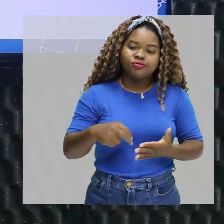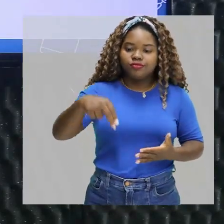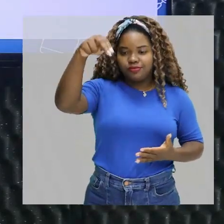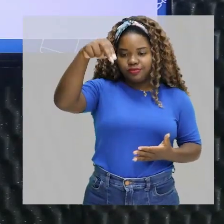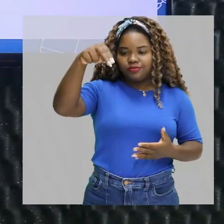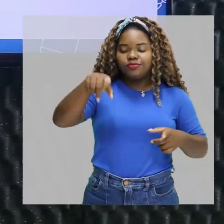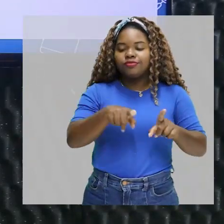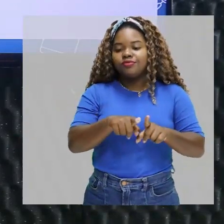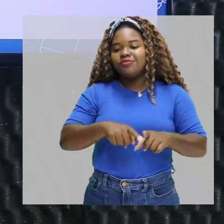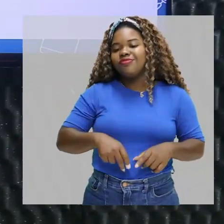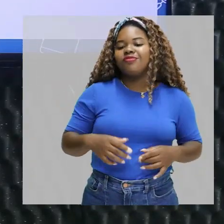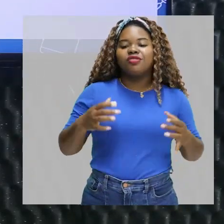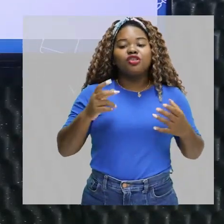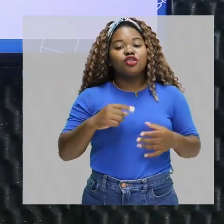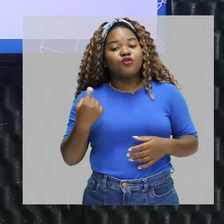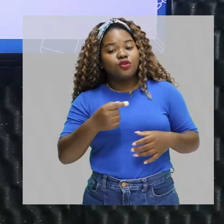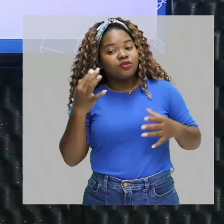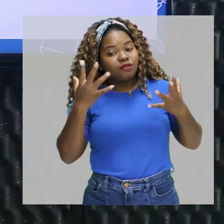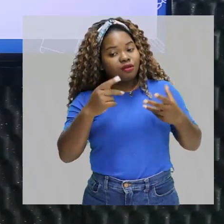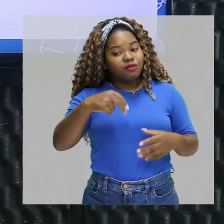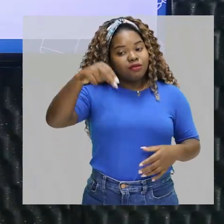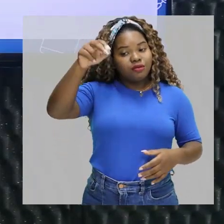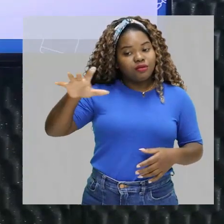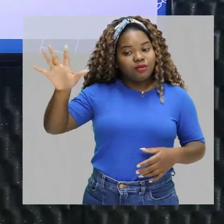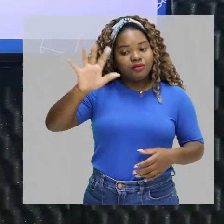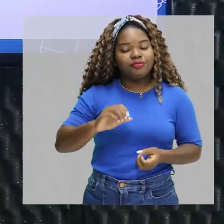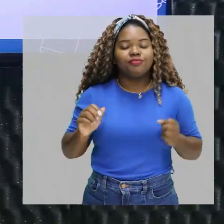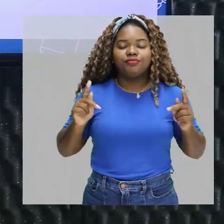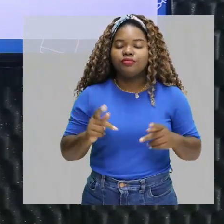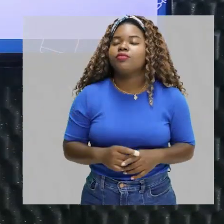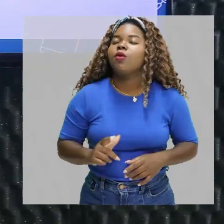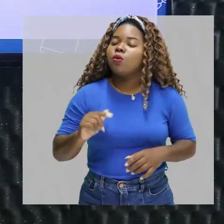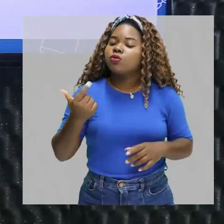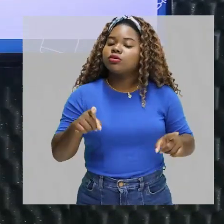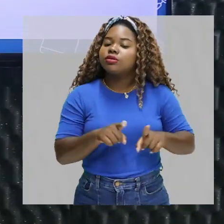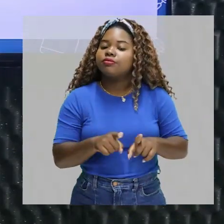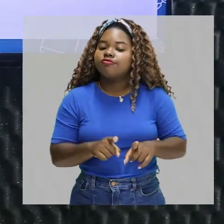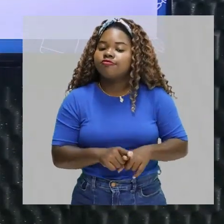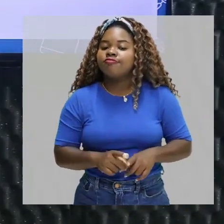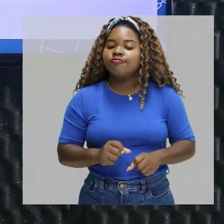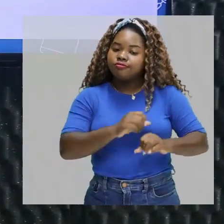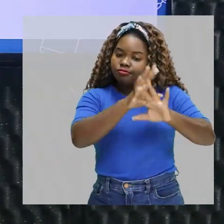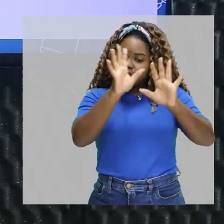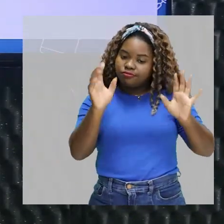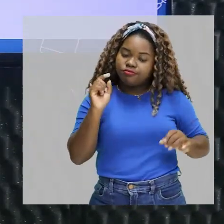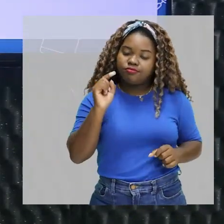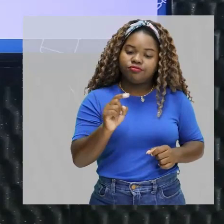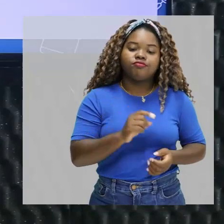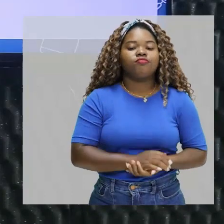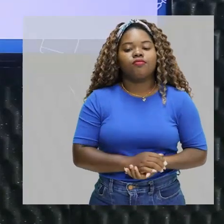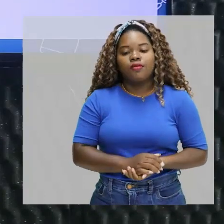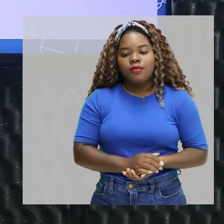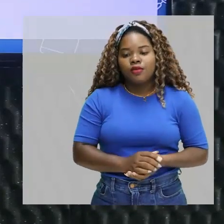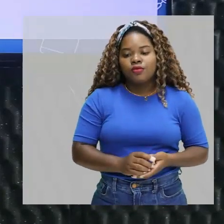a nossa região o nosso lindo Nordeste beleza uma outra questão importante eu quero deixar claro contigo é que quando a gente fala da riqueza dos